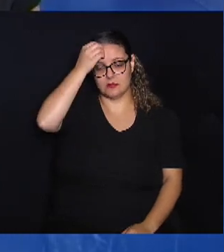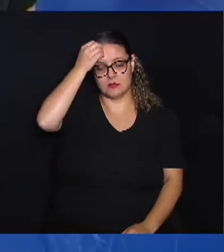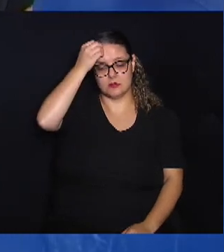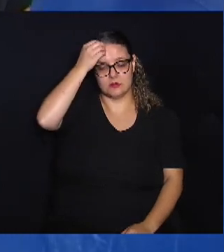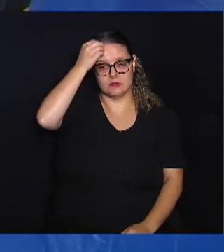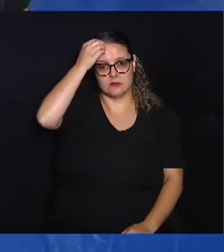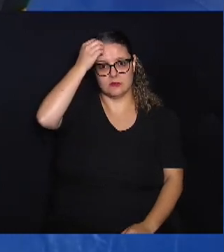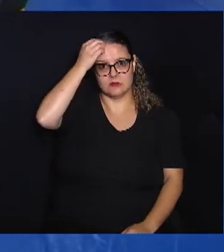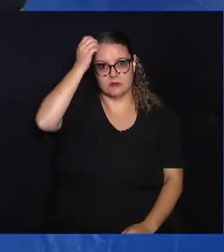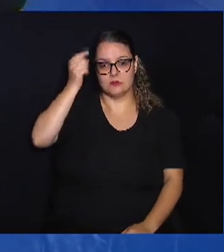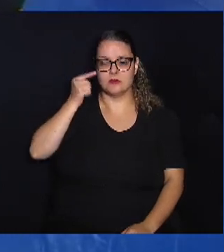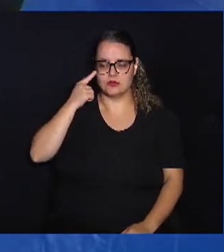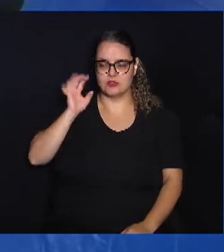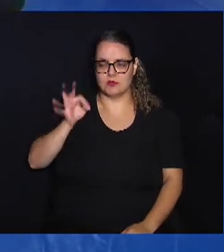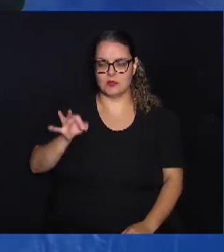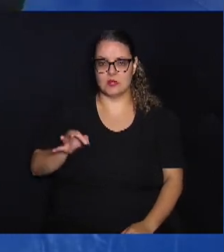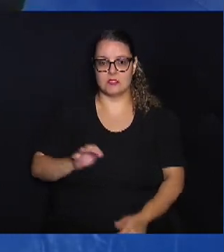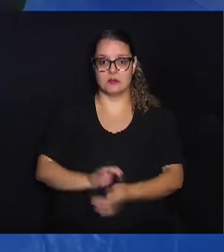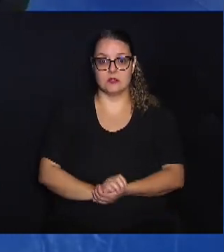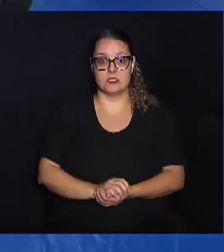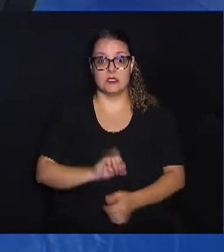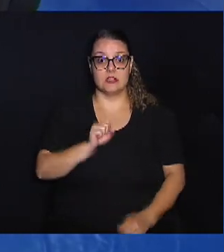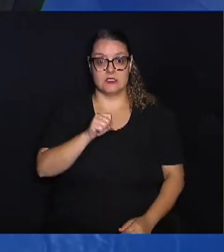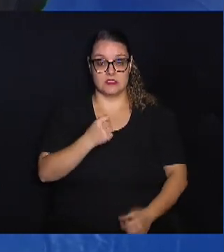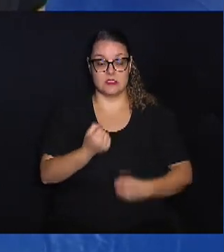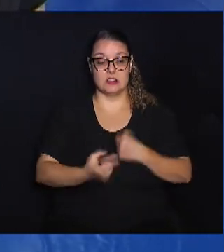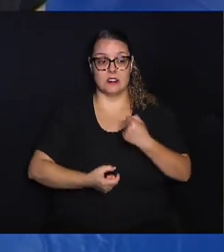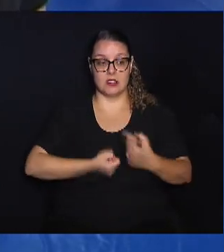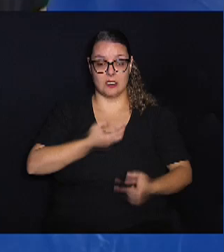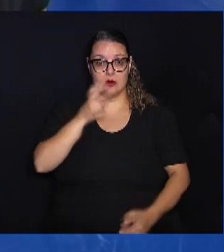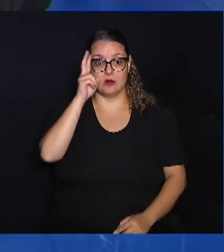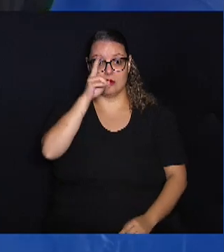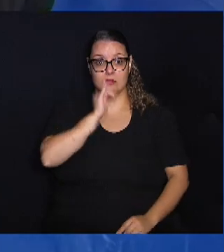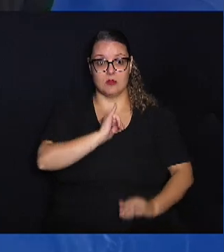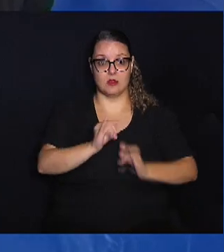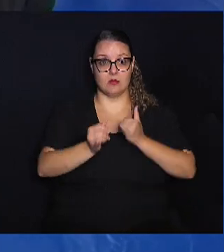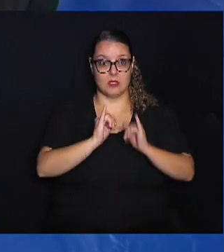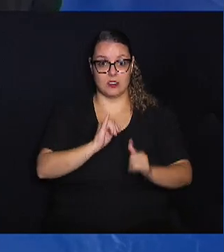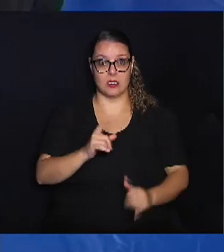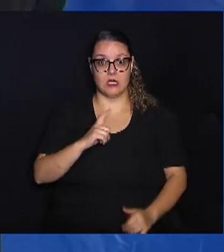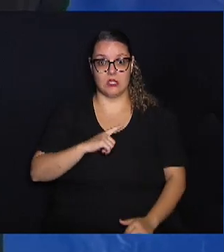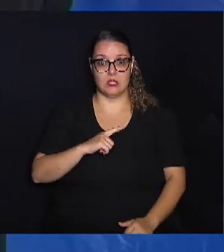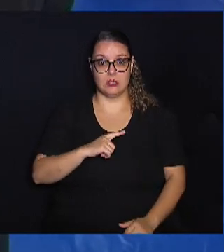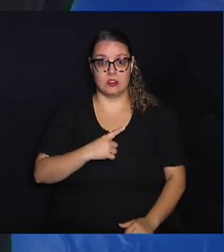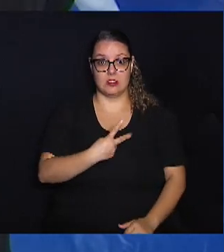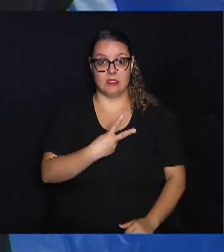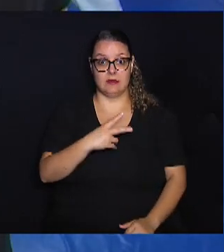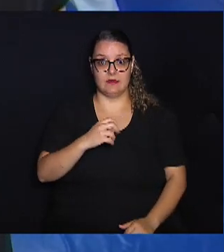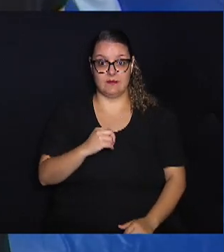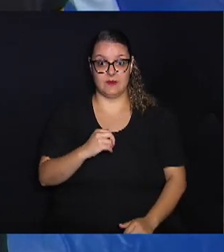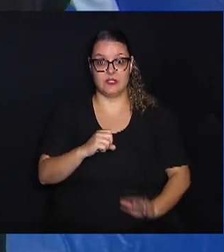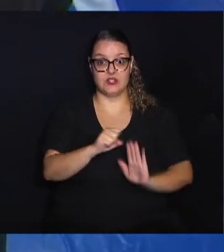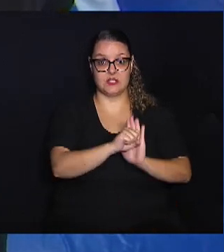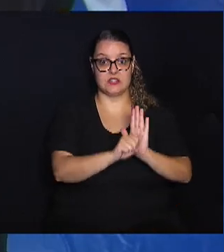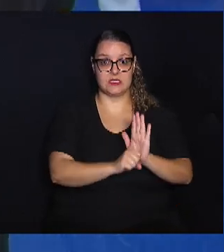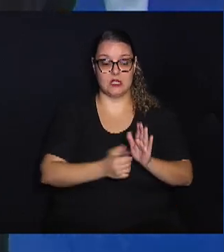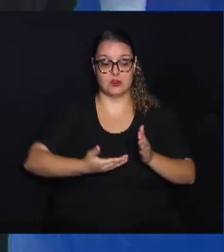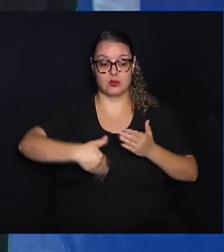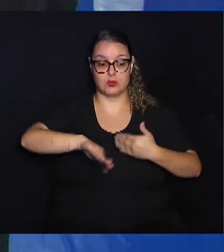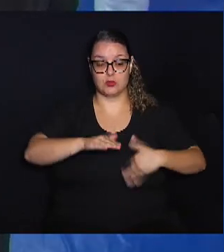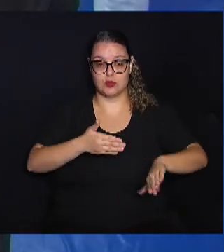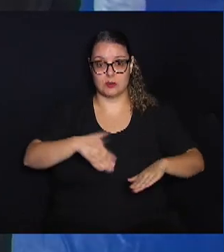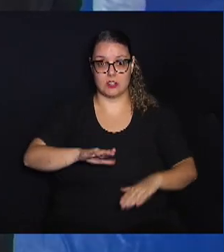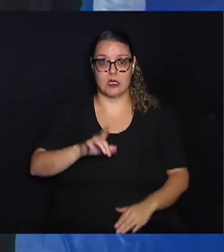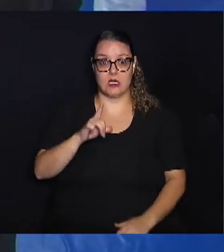mesmo. Conta algumas histórias que tem 20 séculos o Karatê. Ele